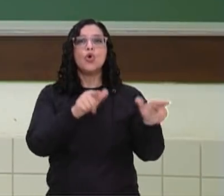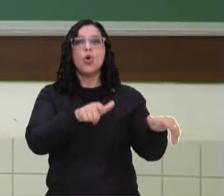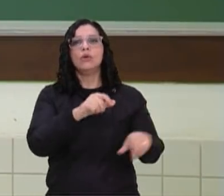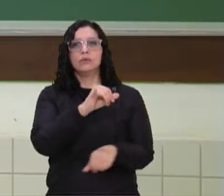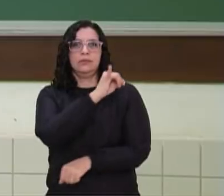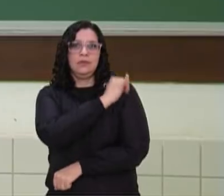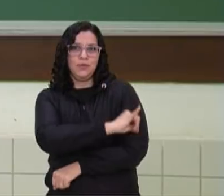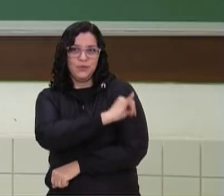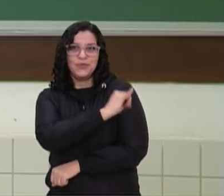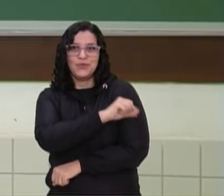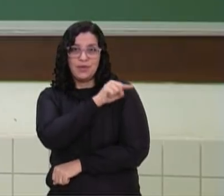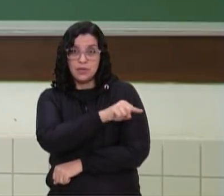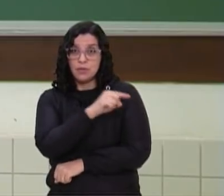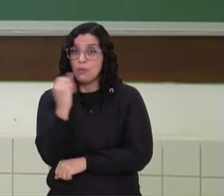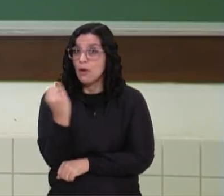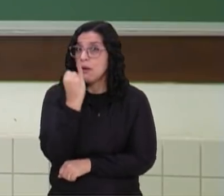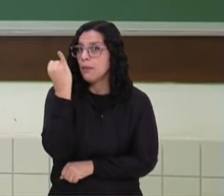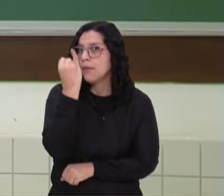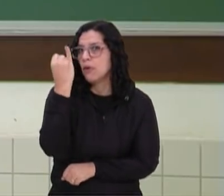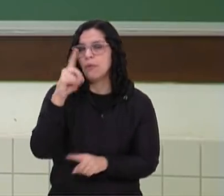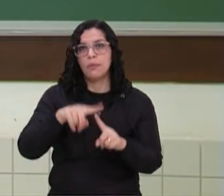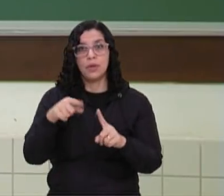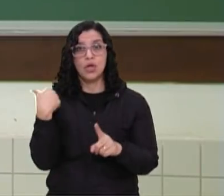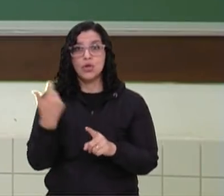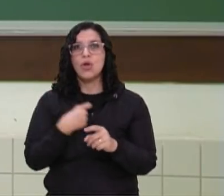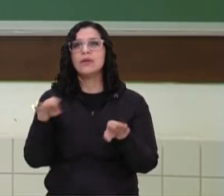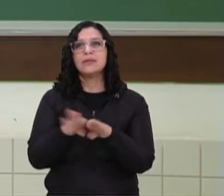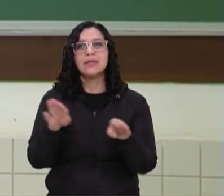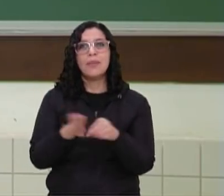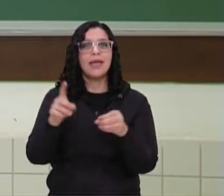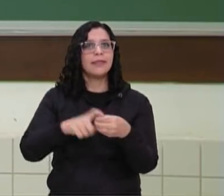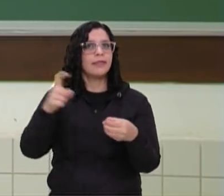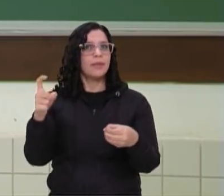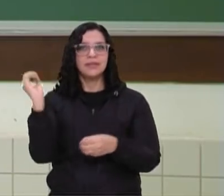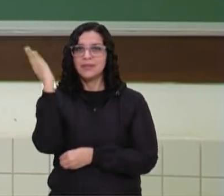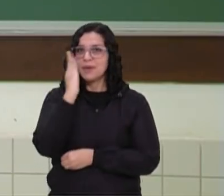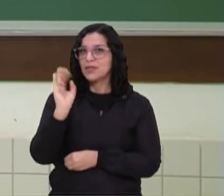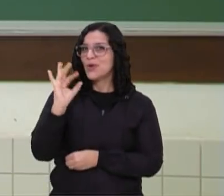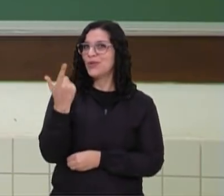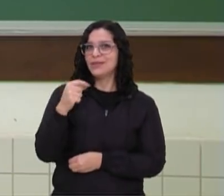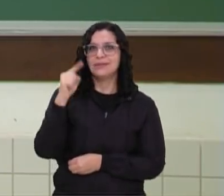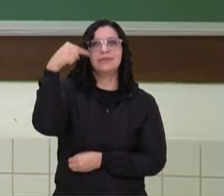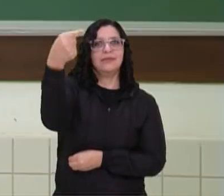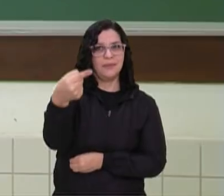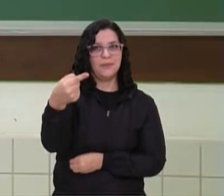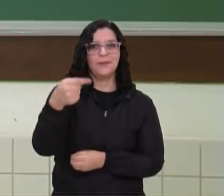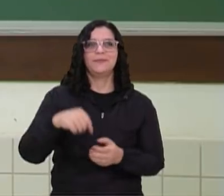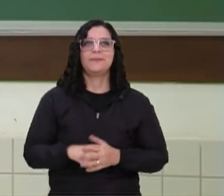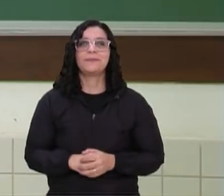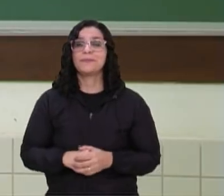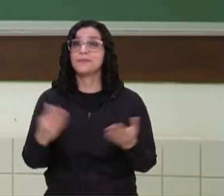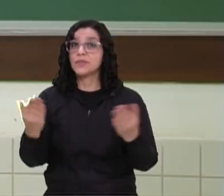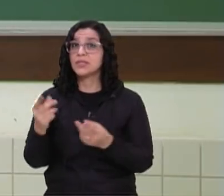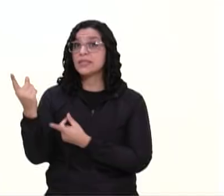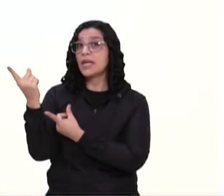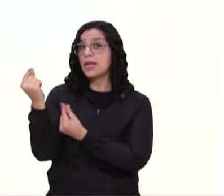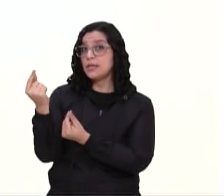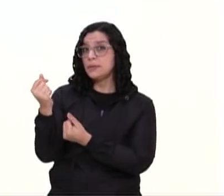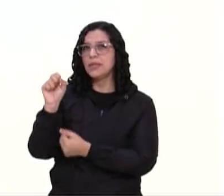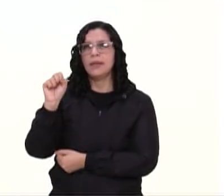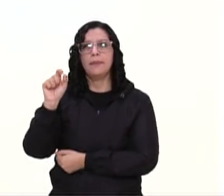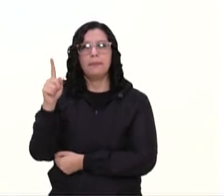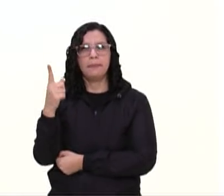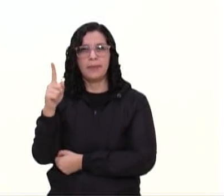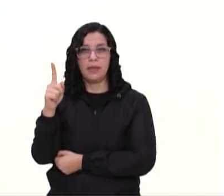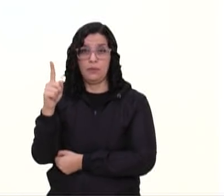de Janeiro. Esse evento é muito importante para a independência do Brasil, que vai ocorrer depois. Certo. Em 1808,